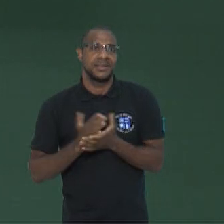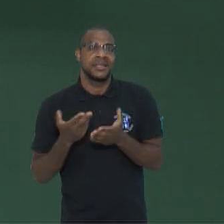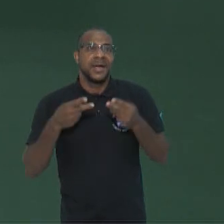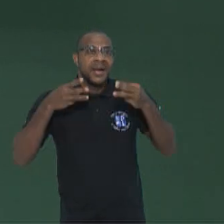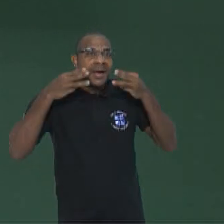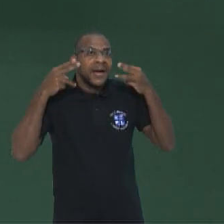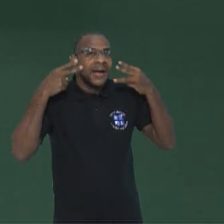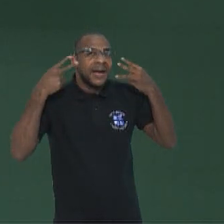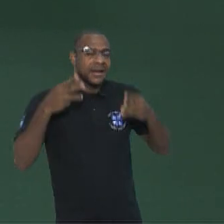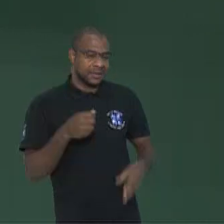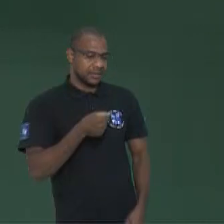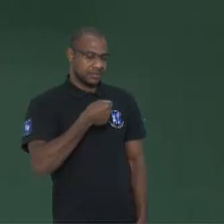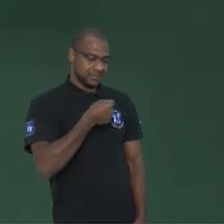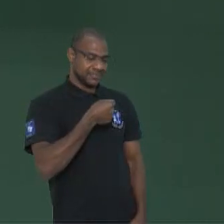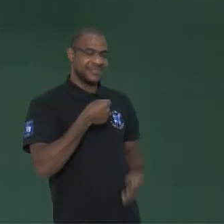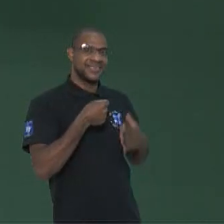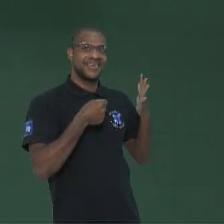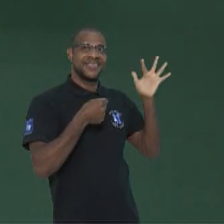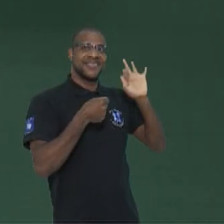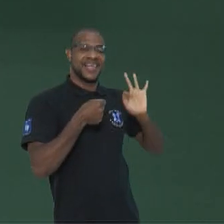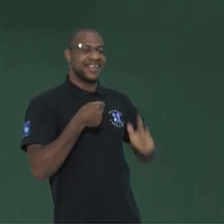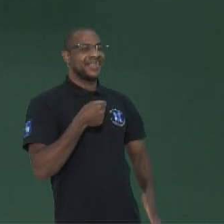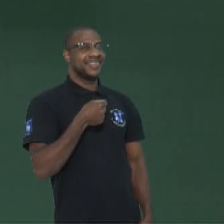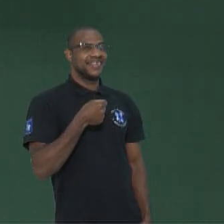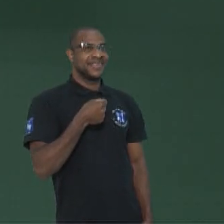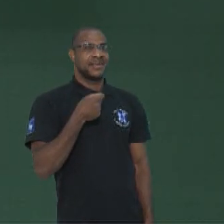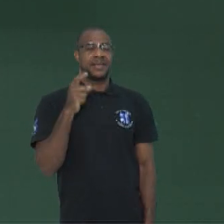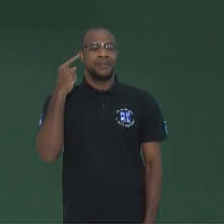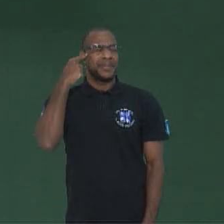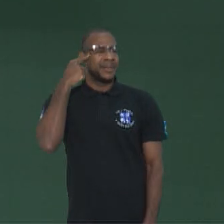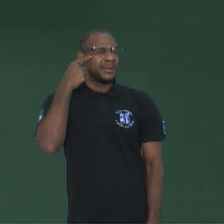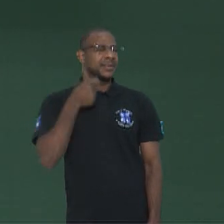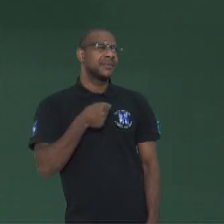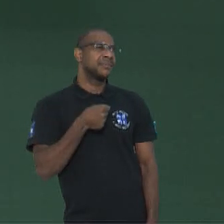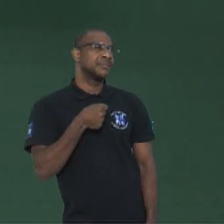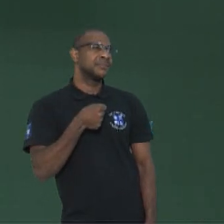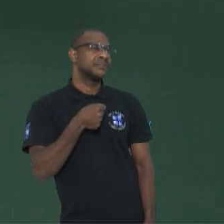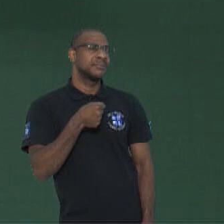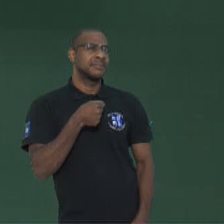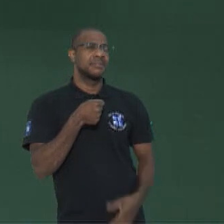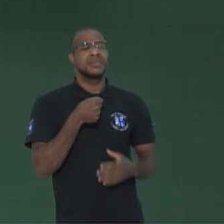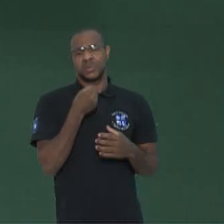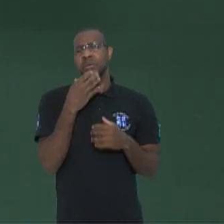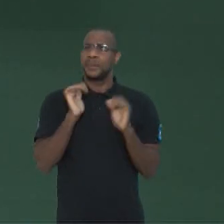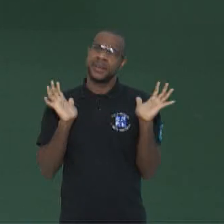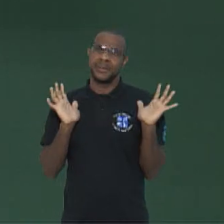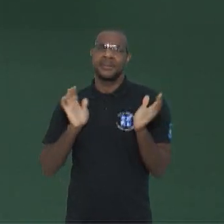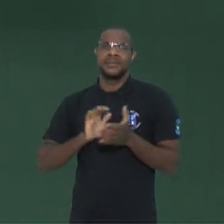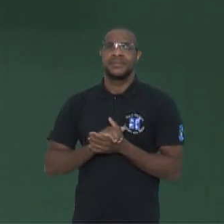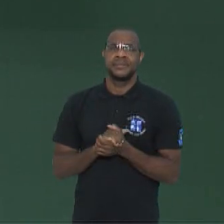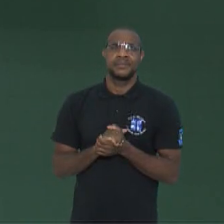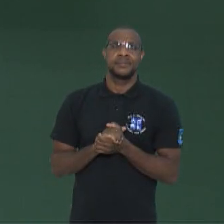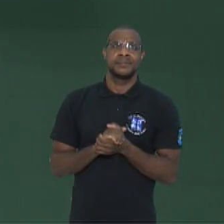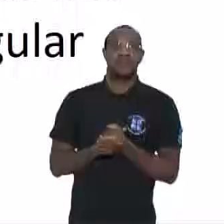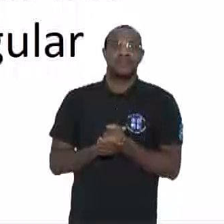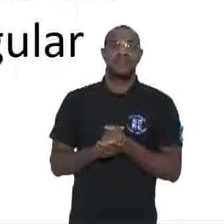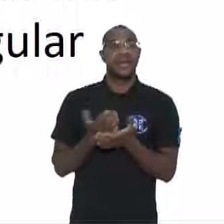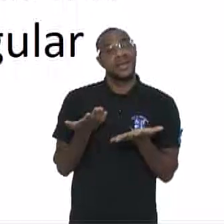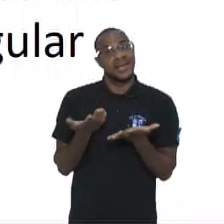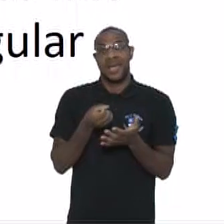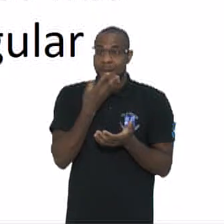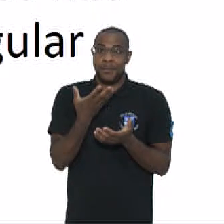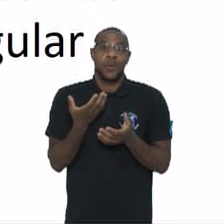com o sorvetinho na mão, né? Aí ele pensa, né? Tudo bem, sobra